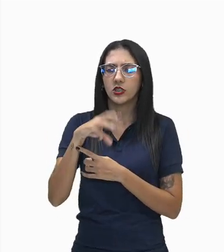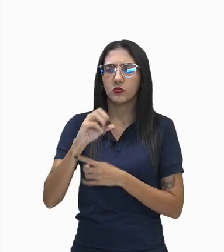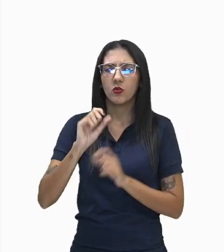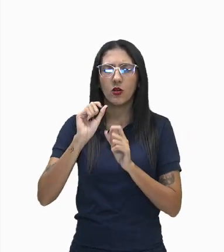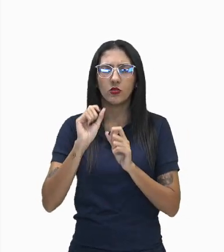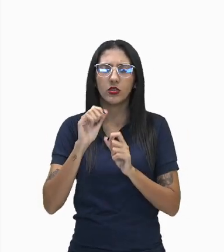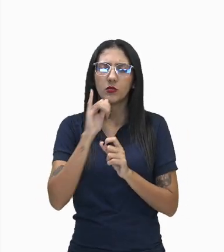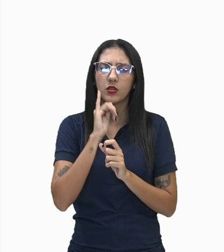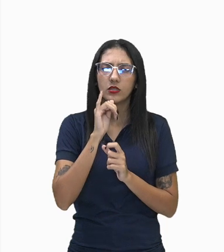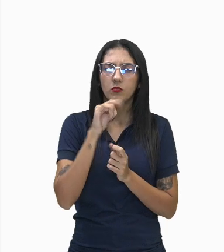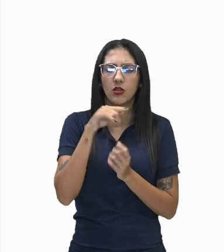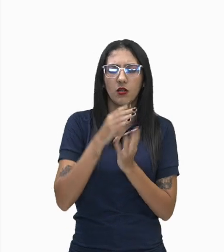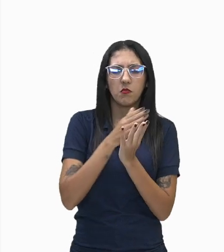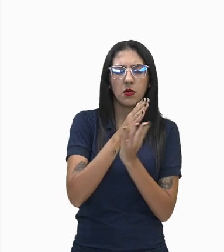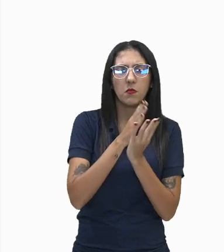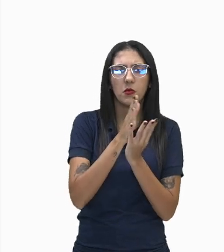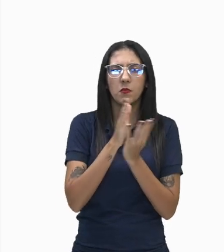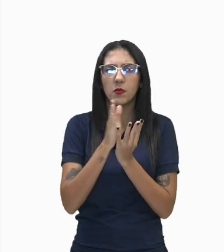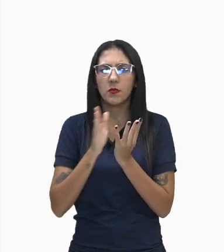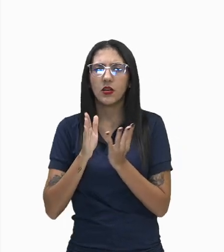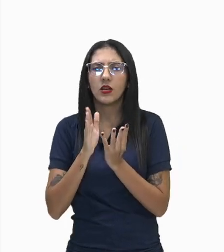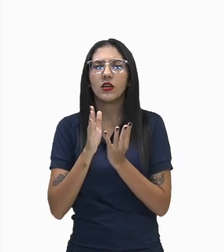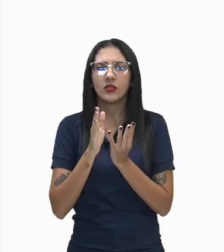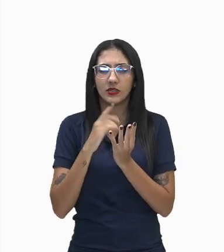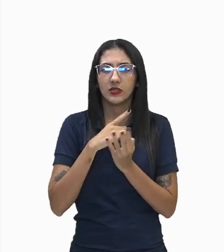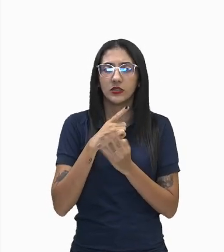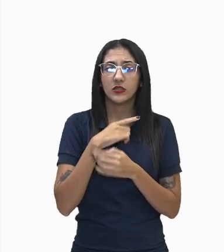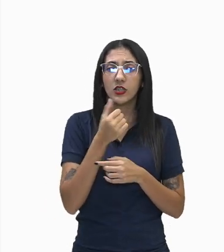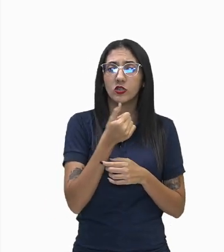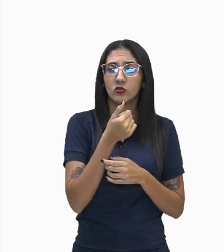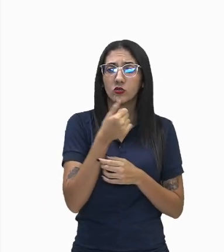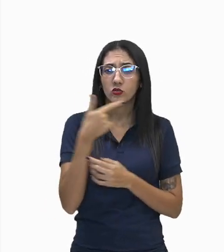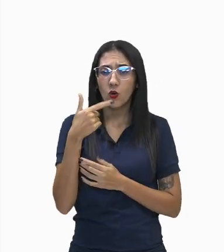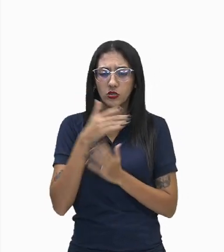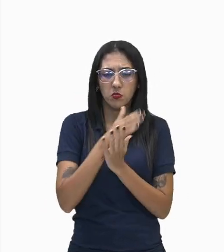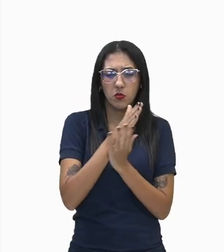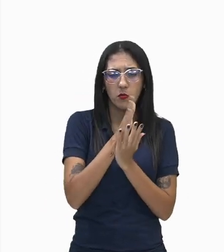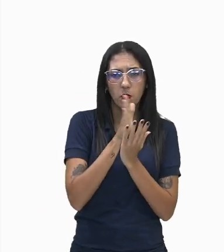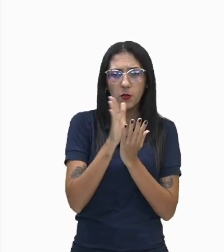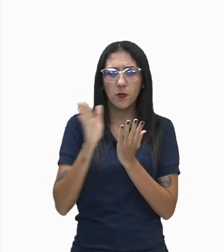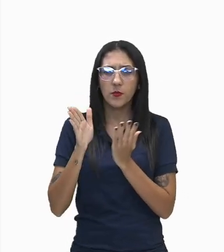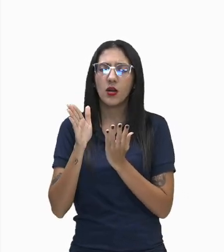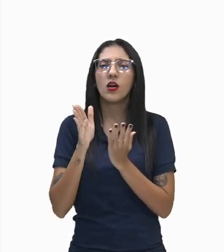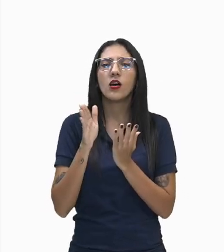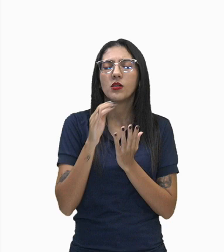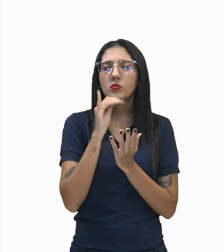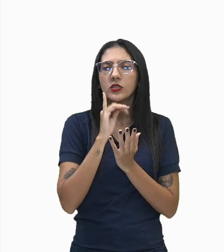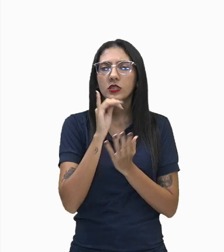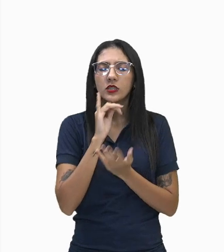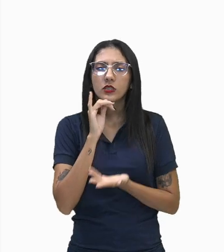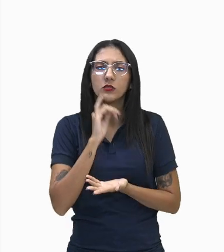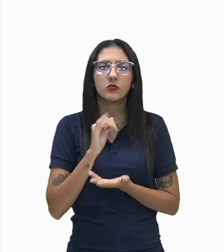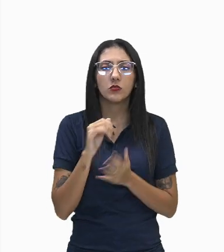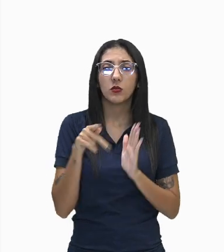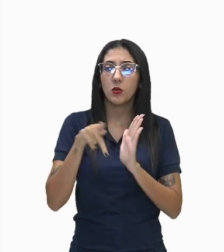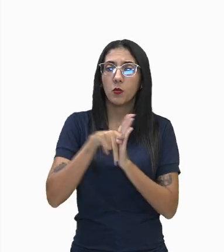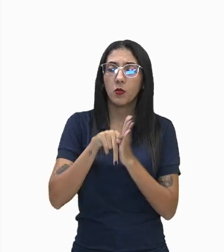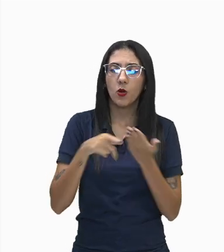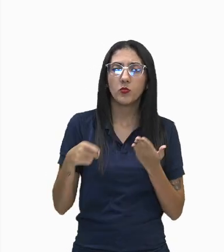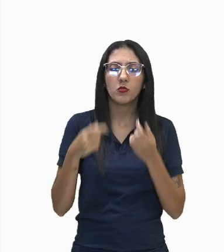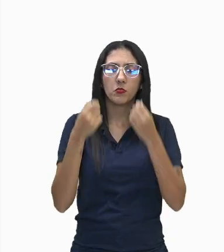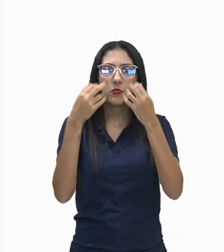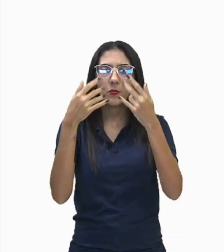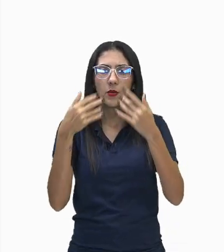caminho óctuplo, ou seja, o caminho de 12 orientações, de 12 verdades ensinadas, de 8